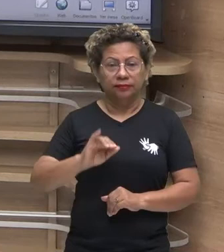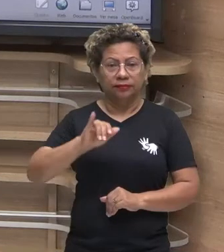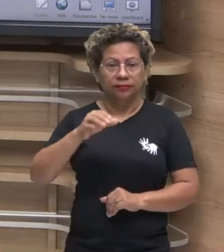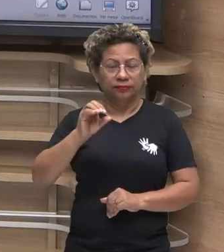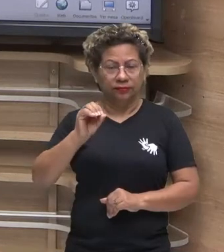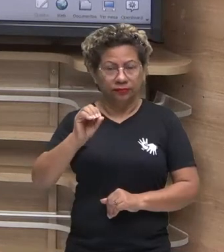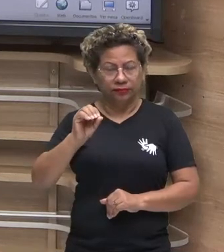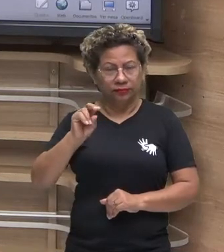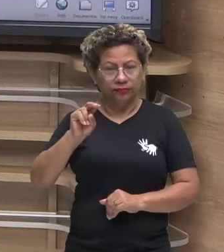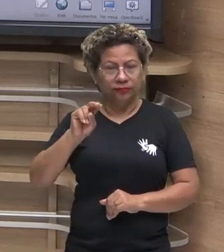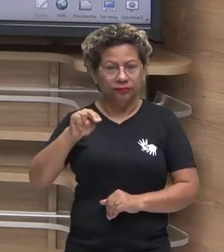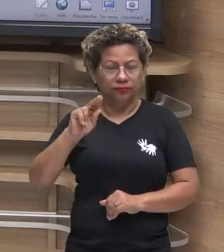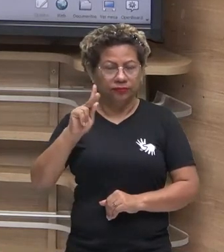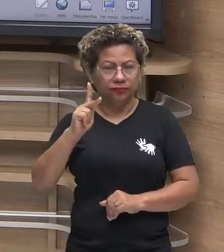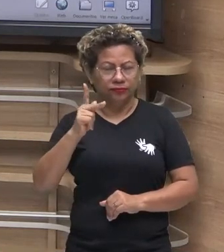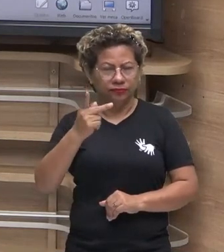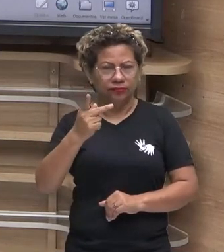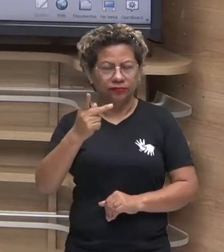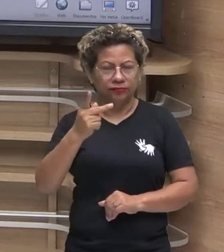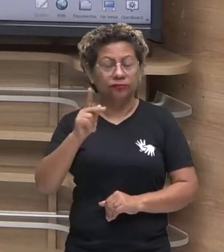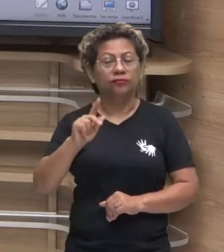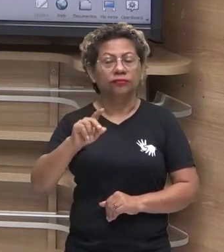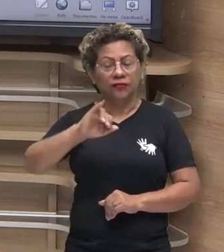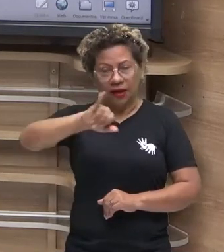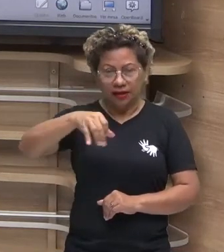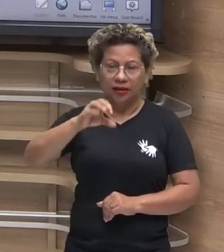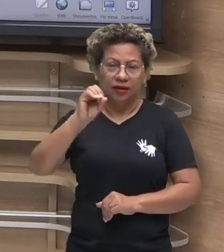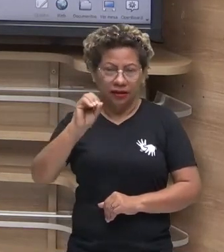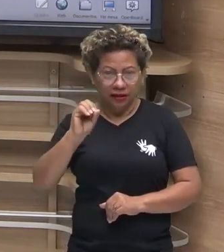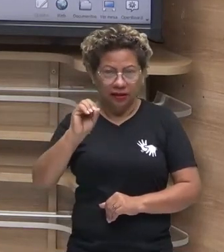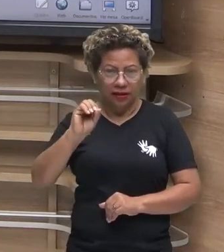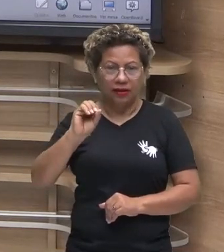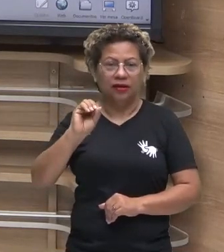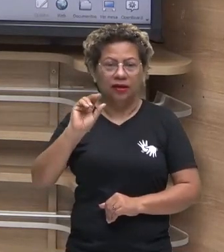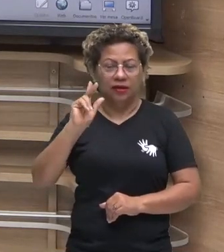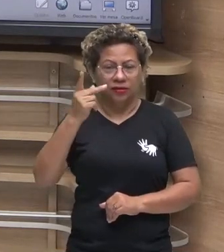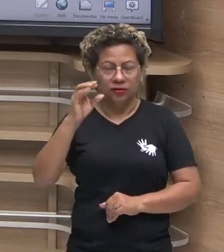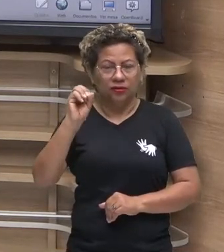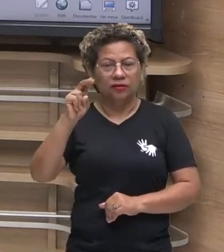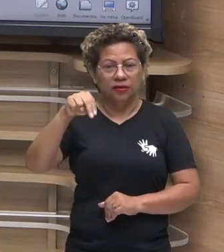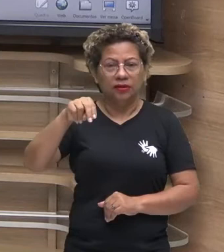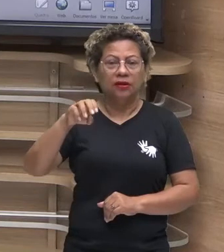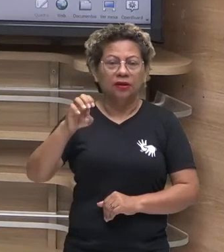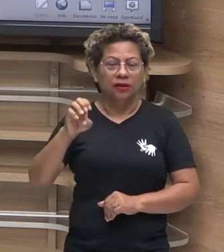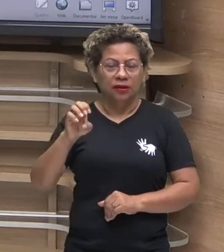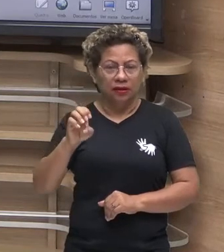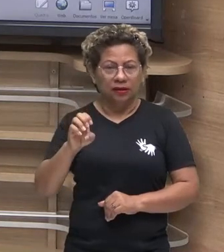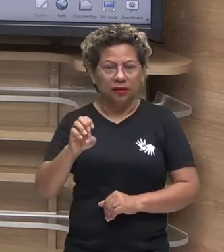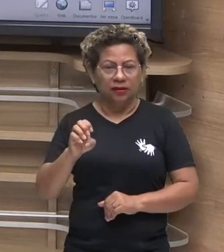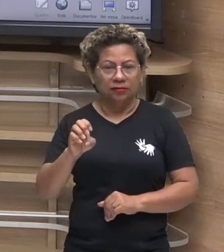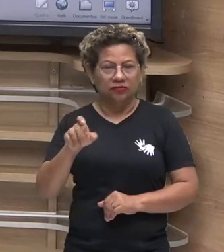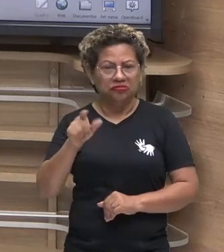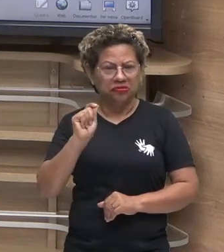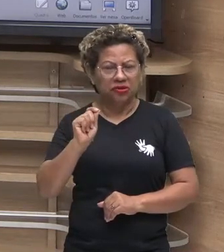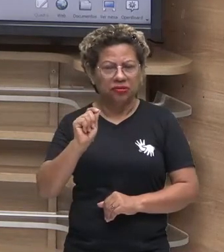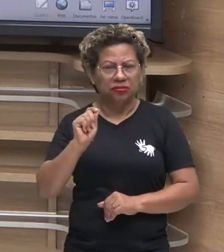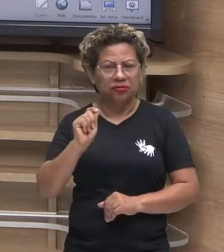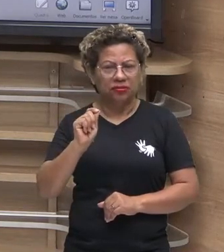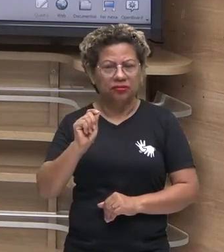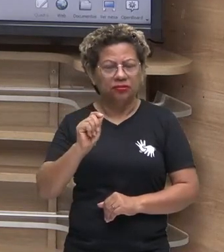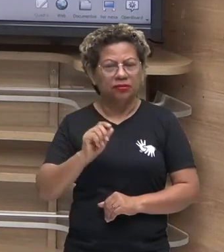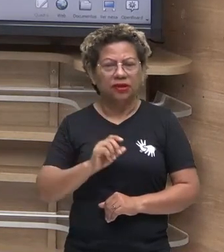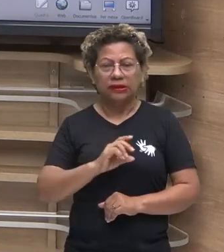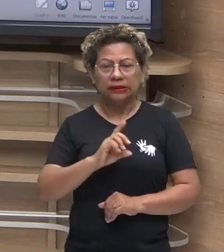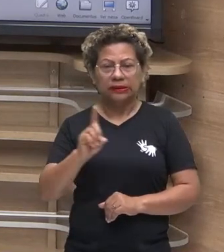O Johnny Mendonça, que é da Escola Estadual Olga Falcone. A Stephanie Pereira Rolim, ela acha que é a letra